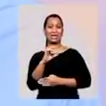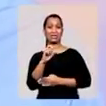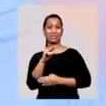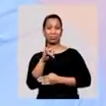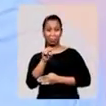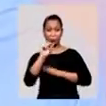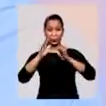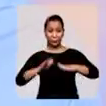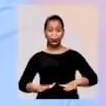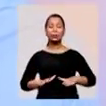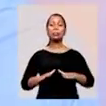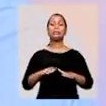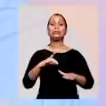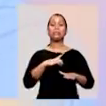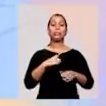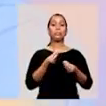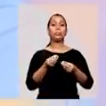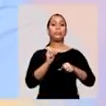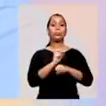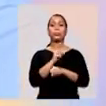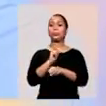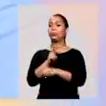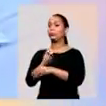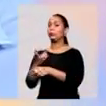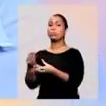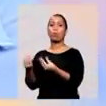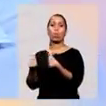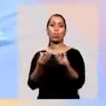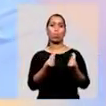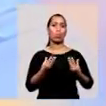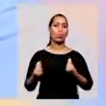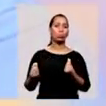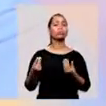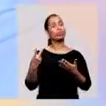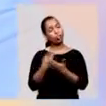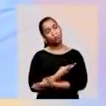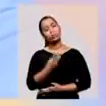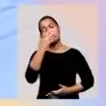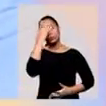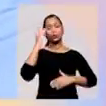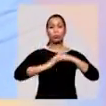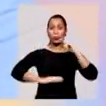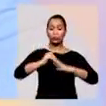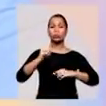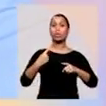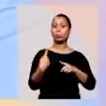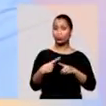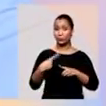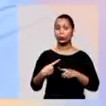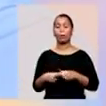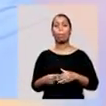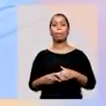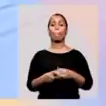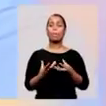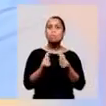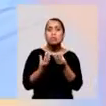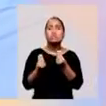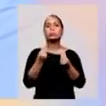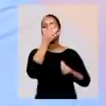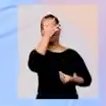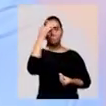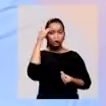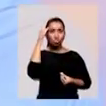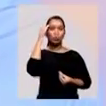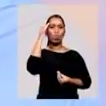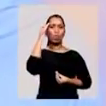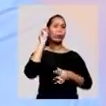tem a dificuldade do ingresso em várias áreas e isso também afeta esses profissionais, visto que o mercado tem muita